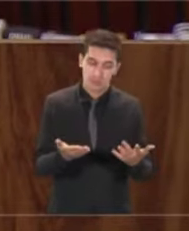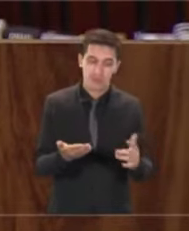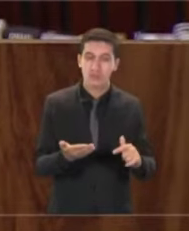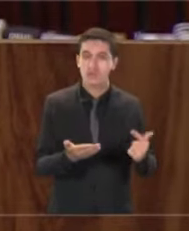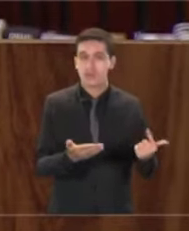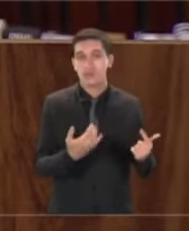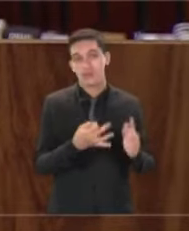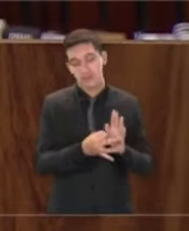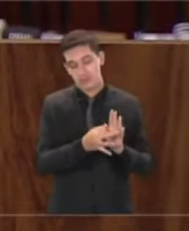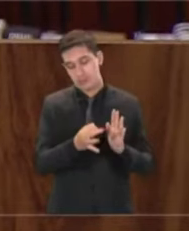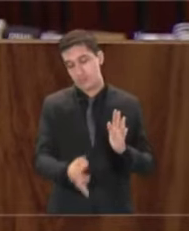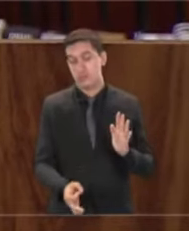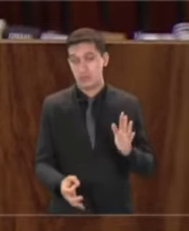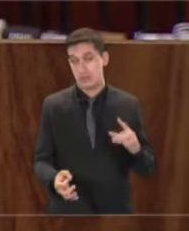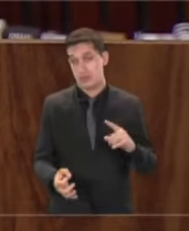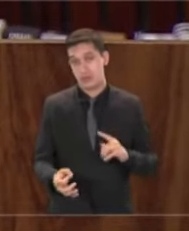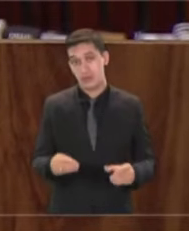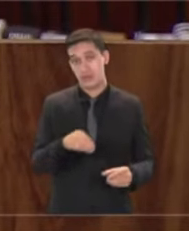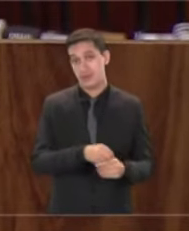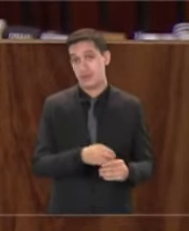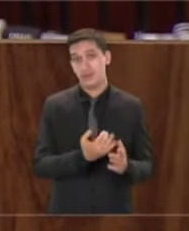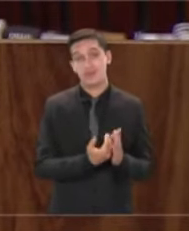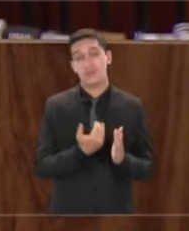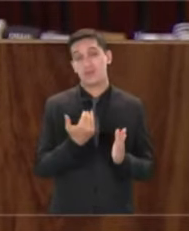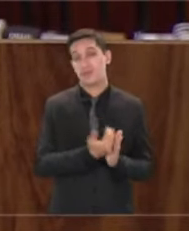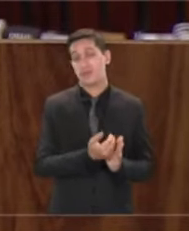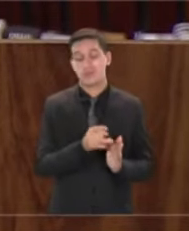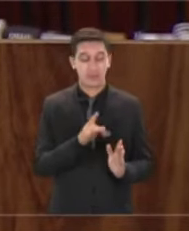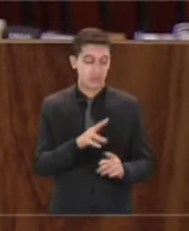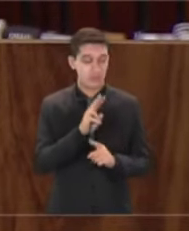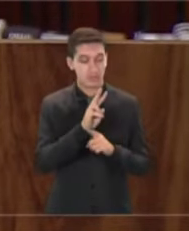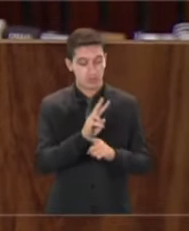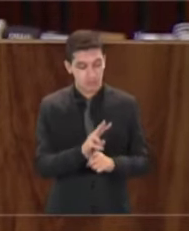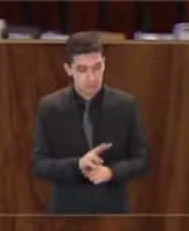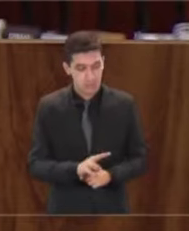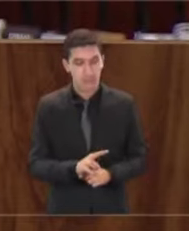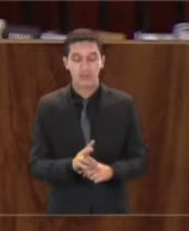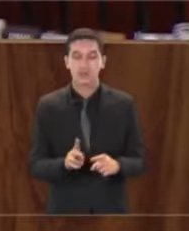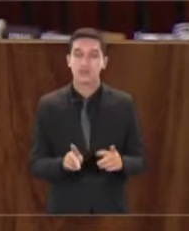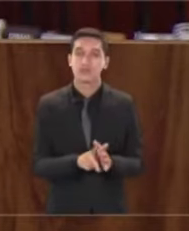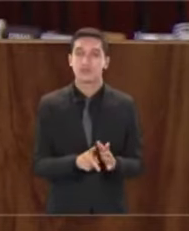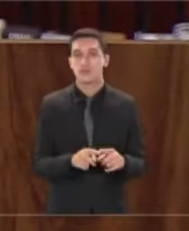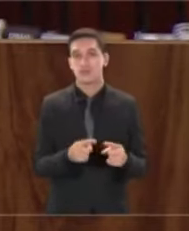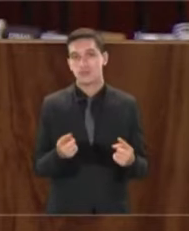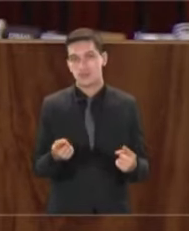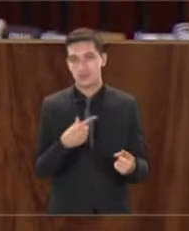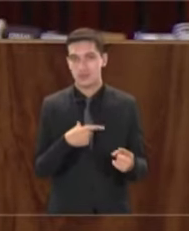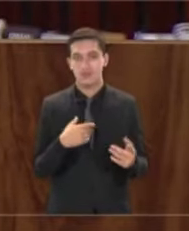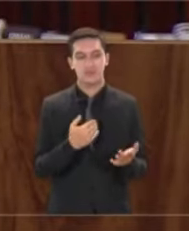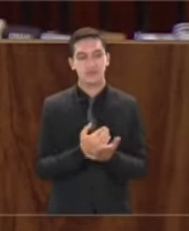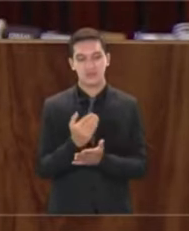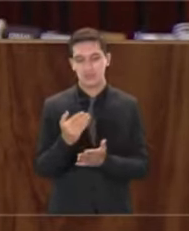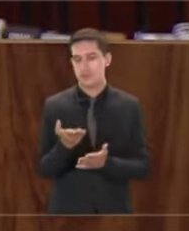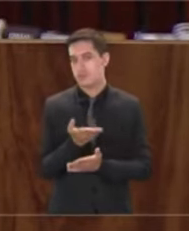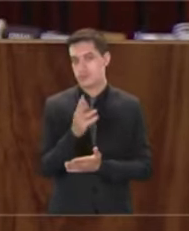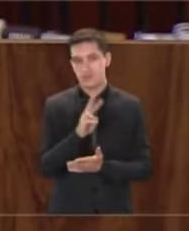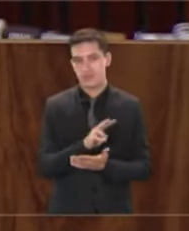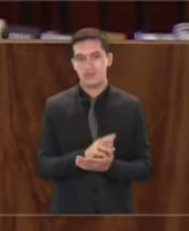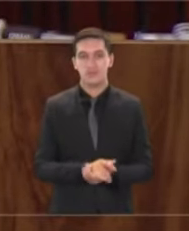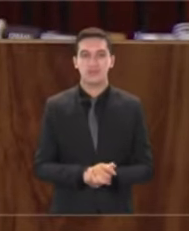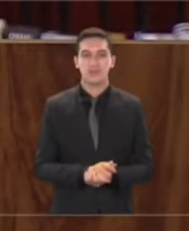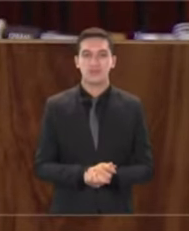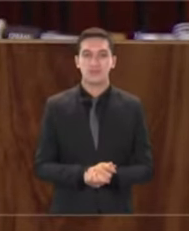a opinião comporta uma apreciação que é de natureza subjetiva,